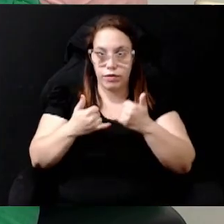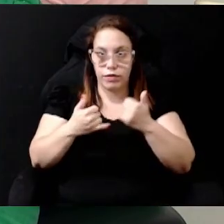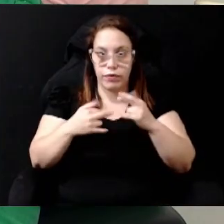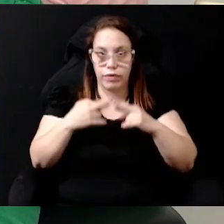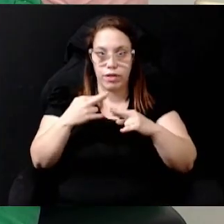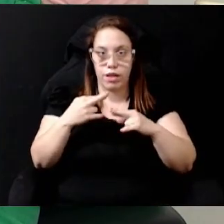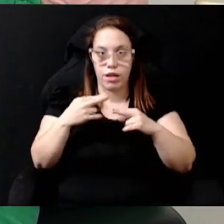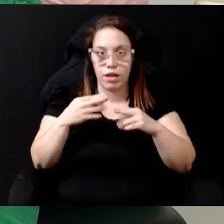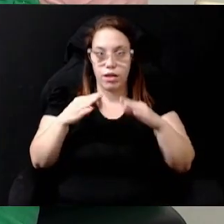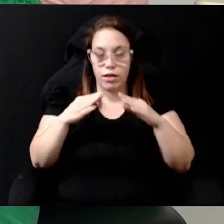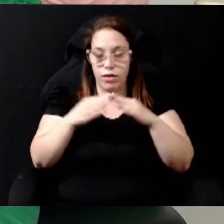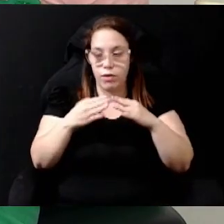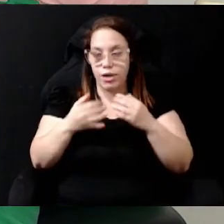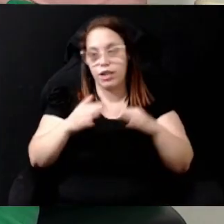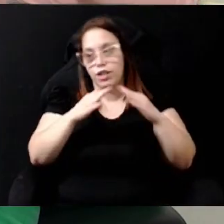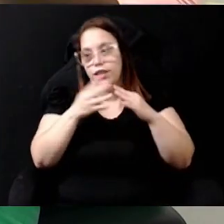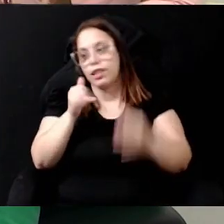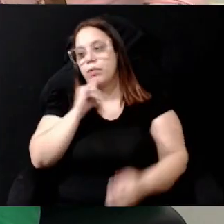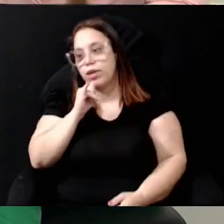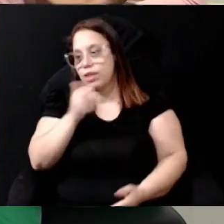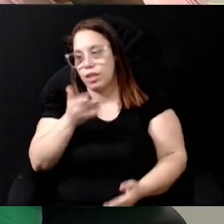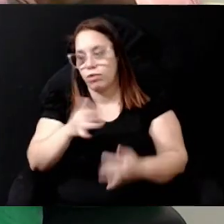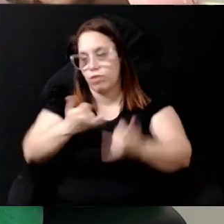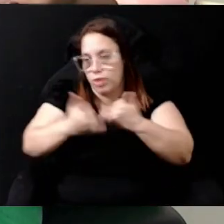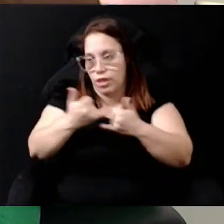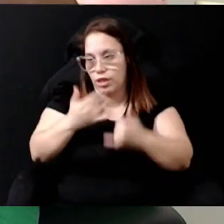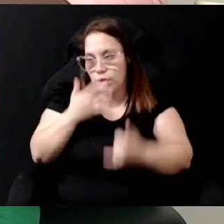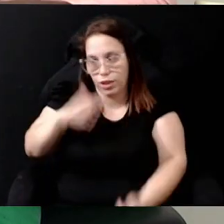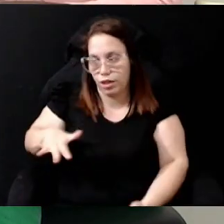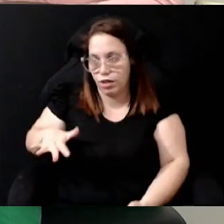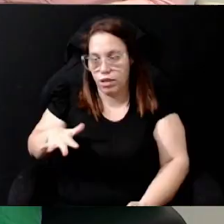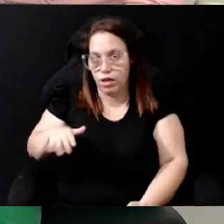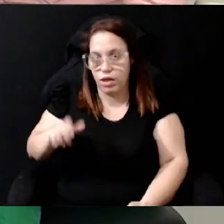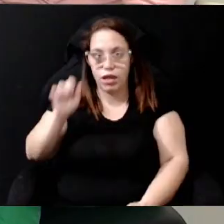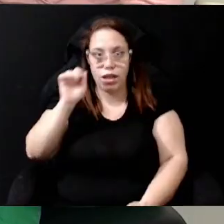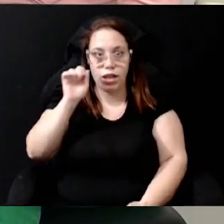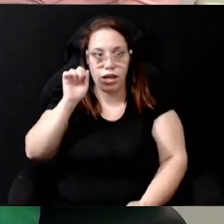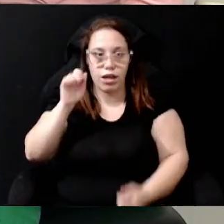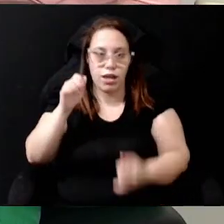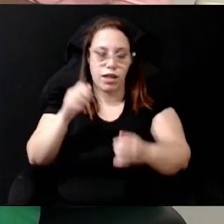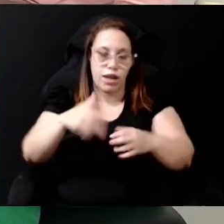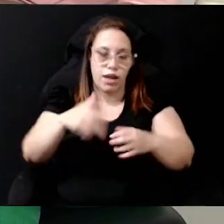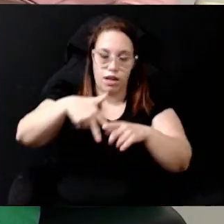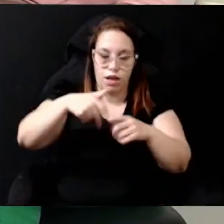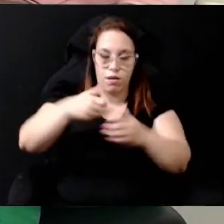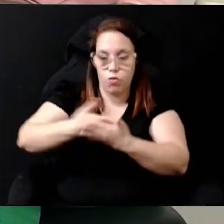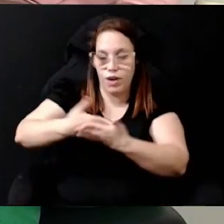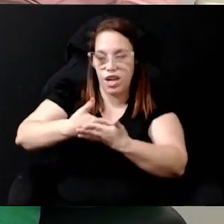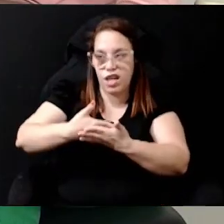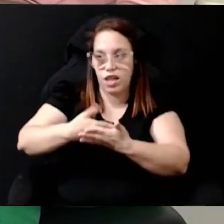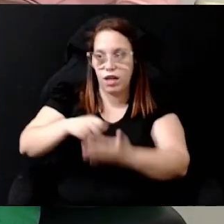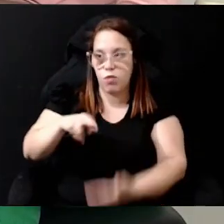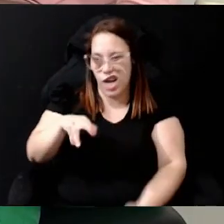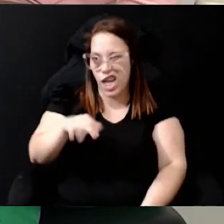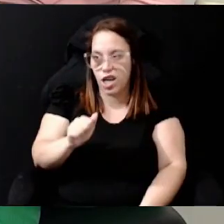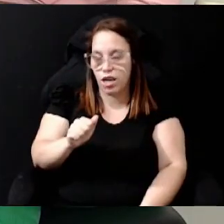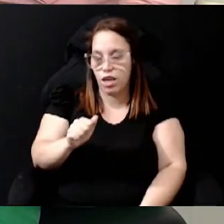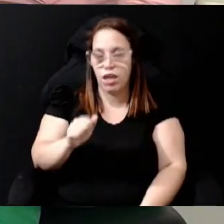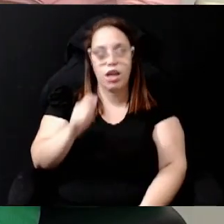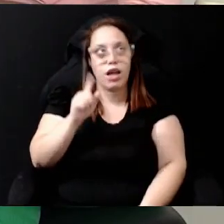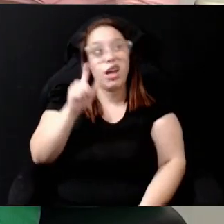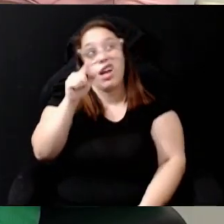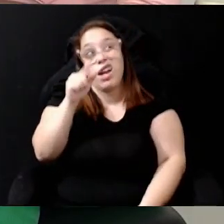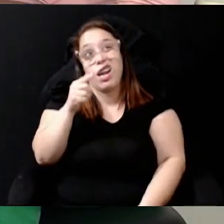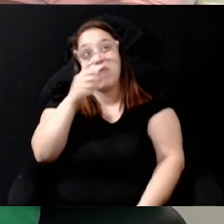ela representa a realidade dela. Ela sempre a mãe, uma loira e tudo mais. Não, inclusive nos desenhos, meu filho assiste muito desenho, né?